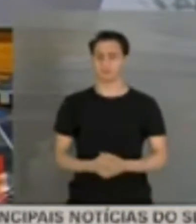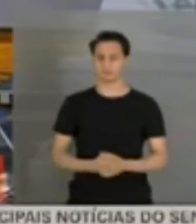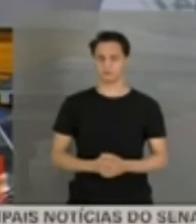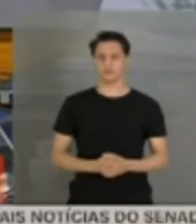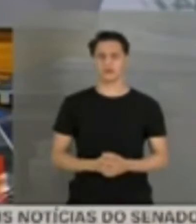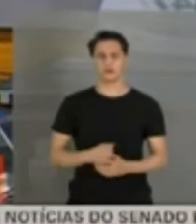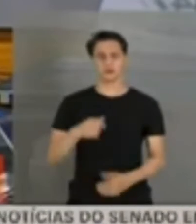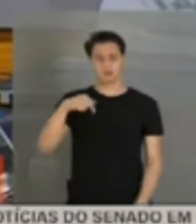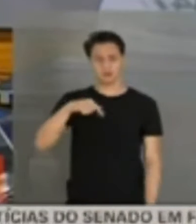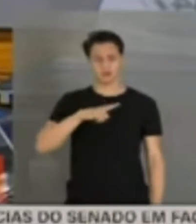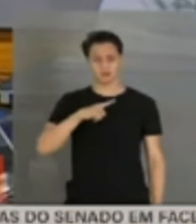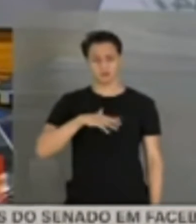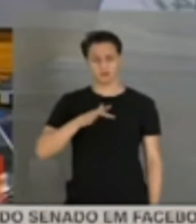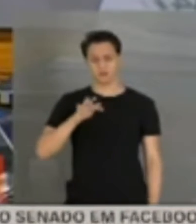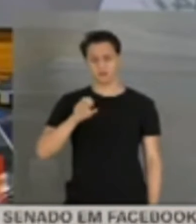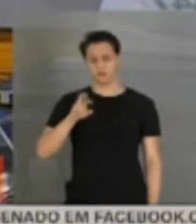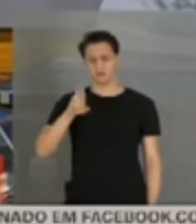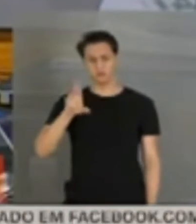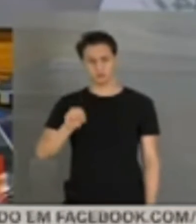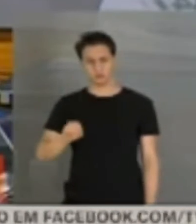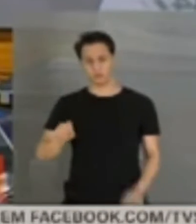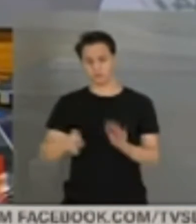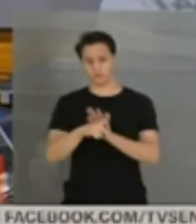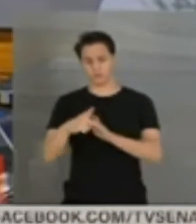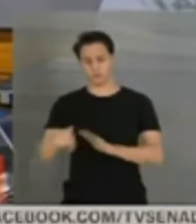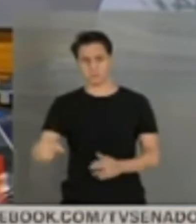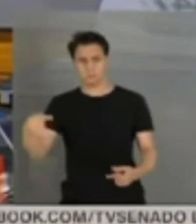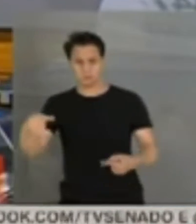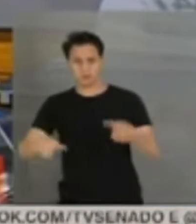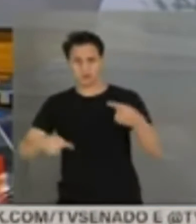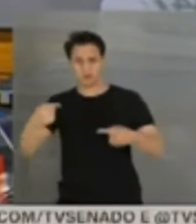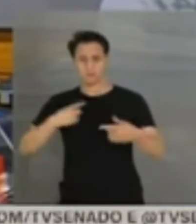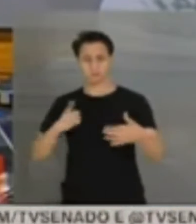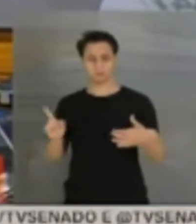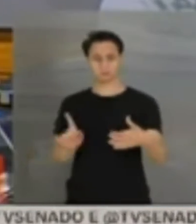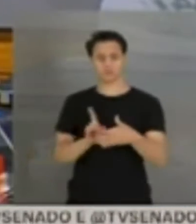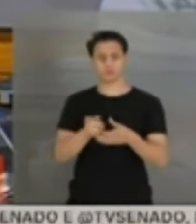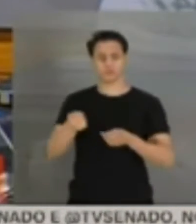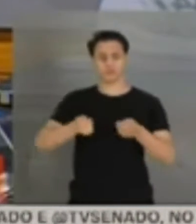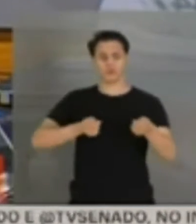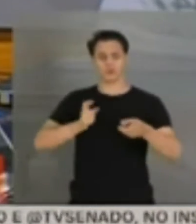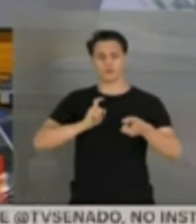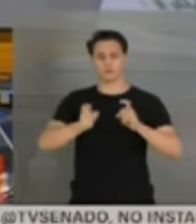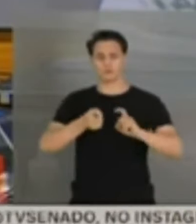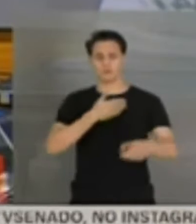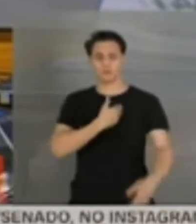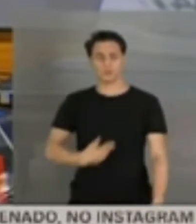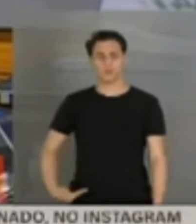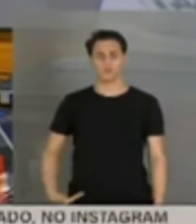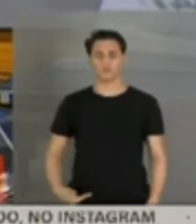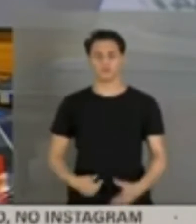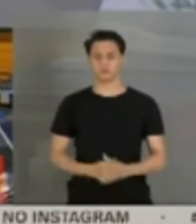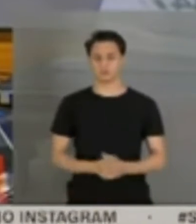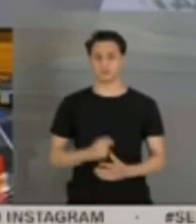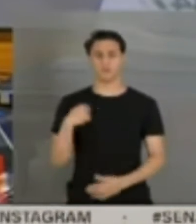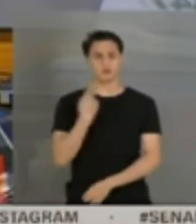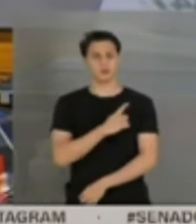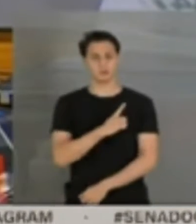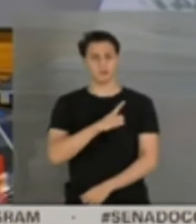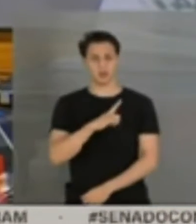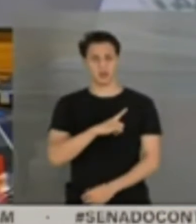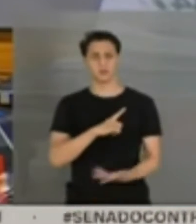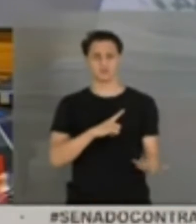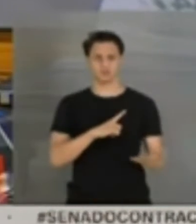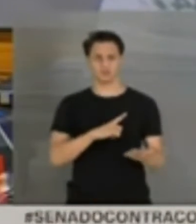Aqui é o foro próprio do parlamento para o exercício pleno do controle da administração. Nós temos